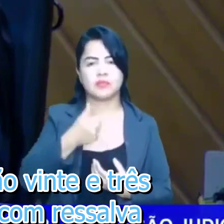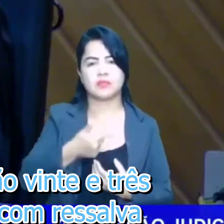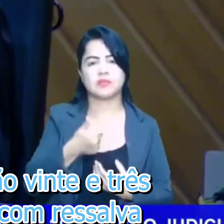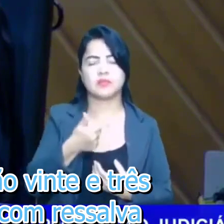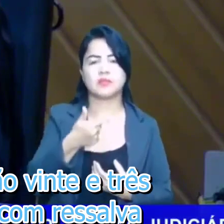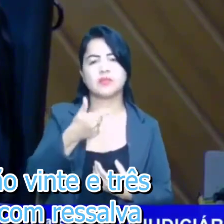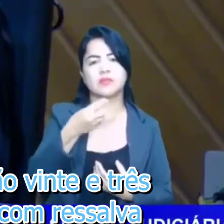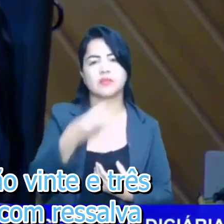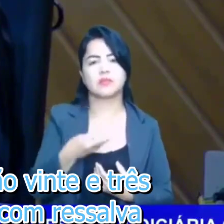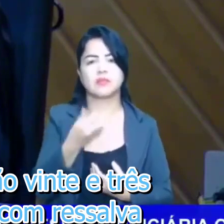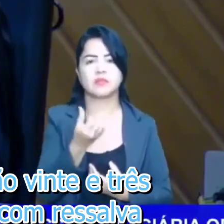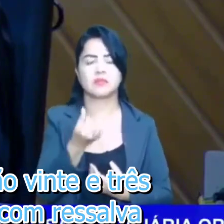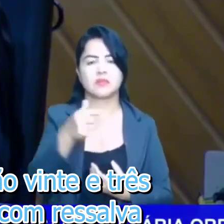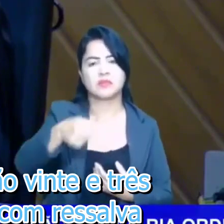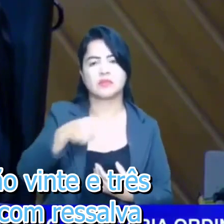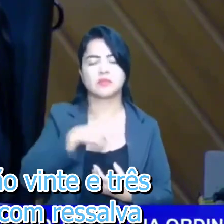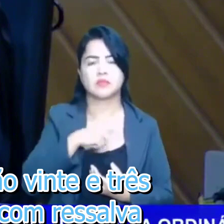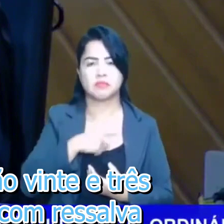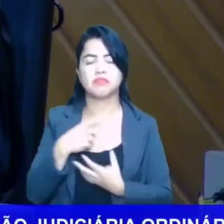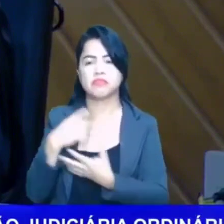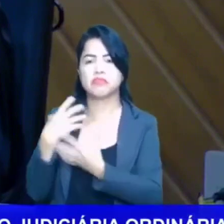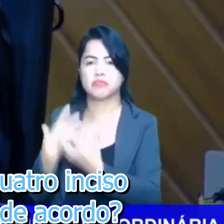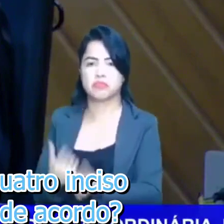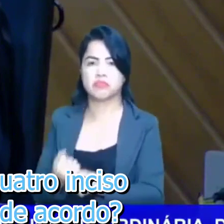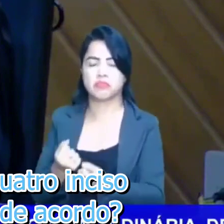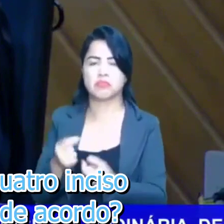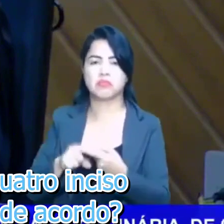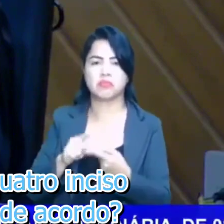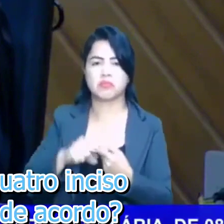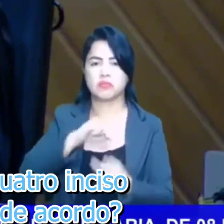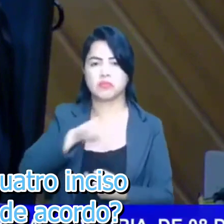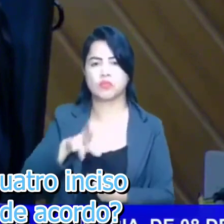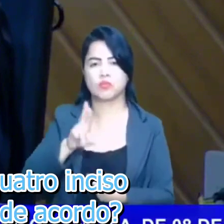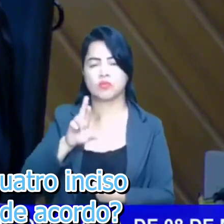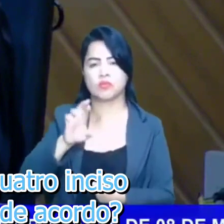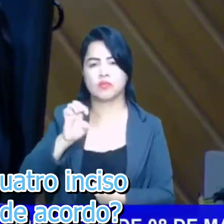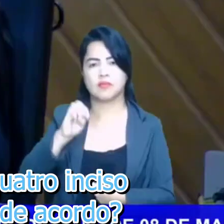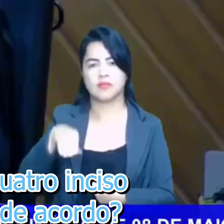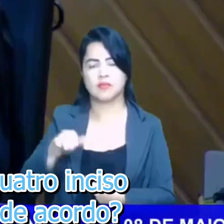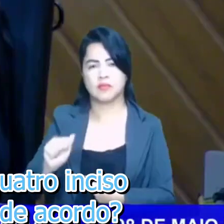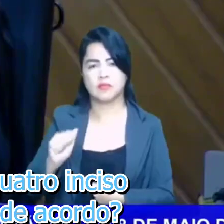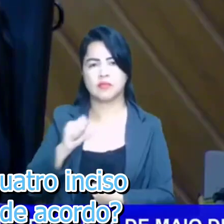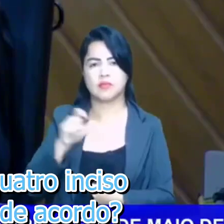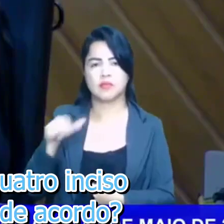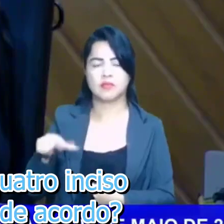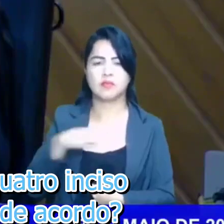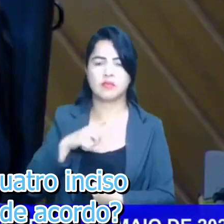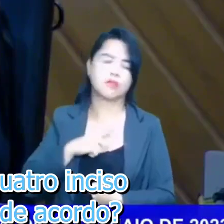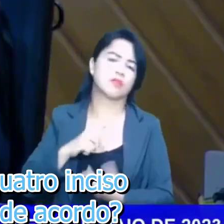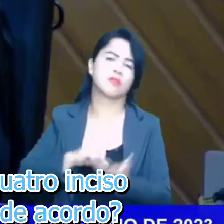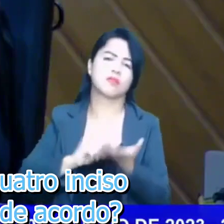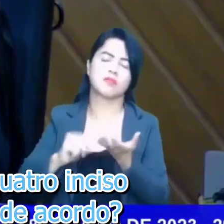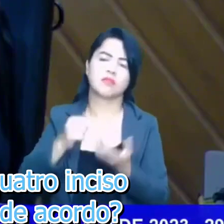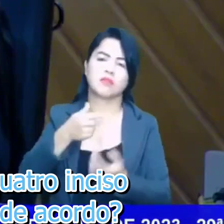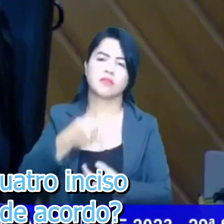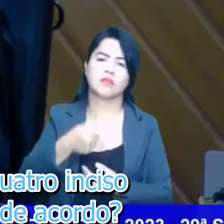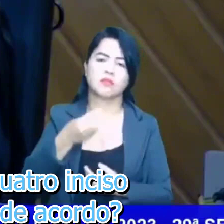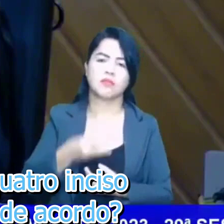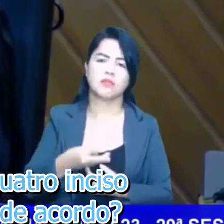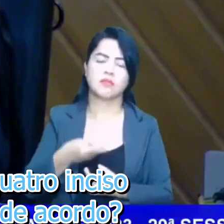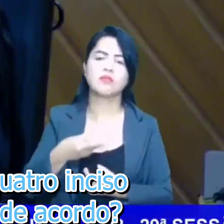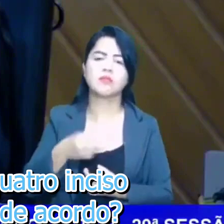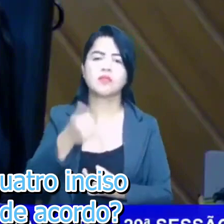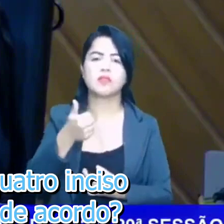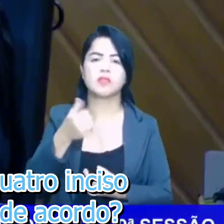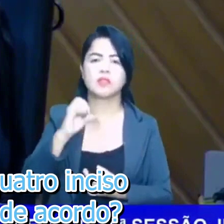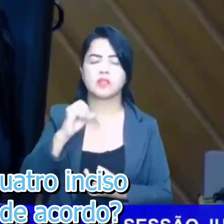de 2019, e pela aprovação com ressalva de Jurema dos Santos Gomes, nos termos do artigo 74, inciso 2, da